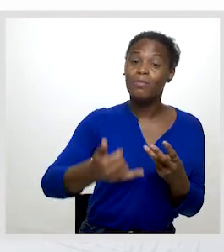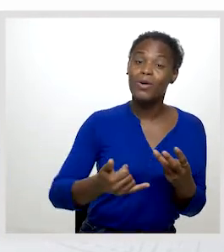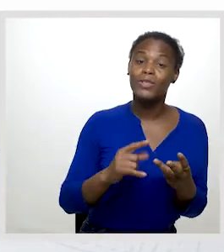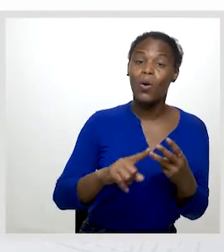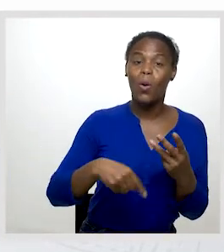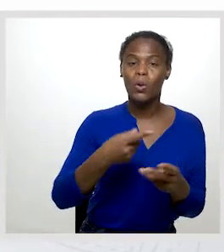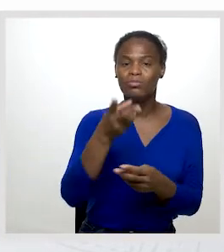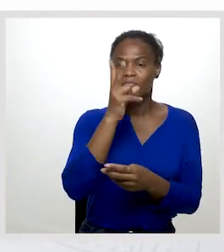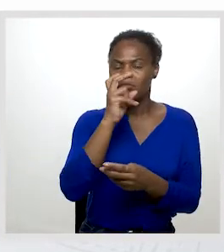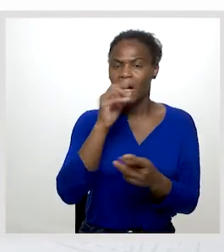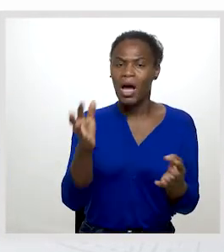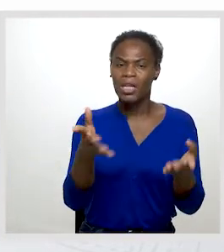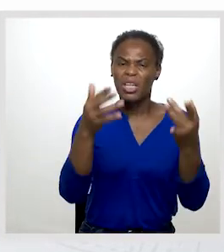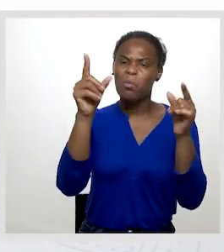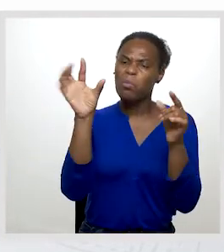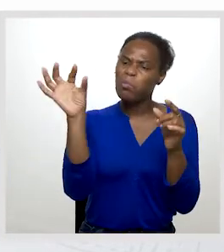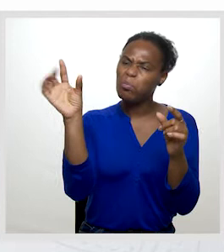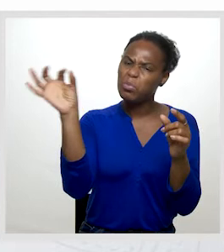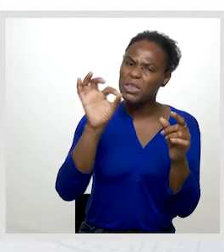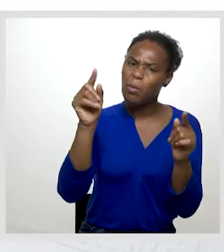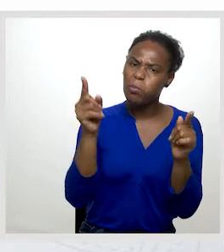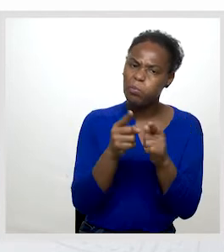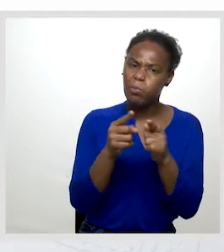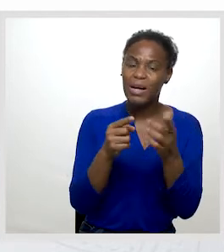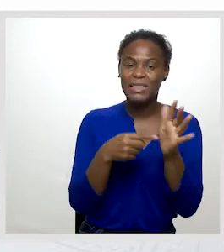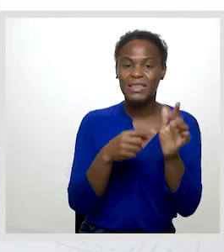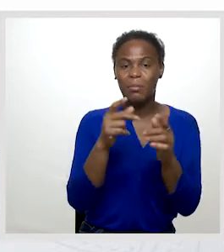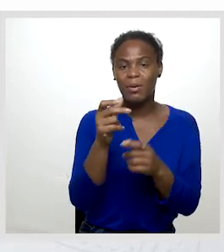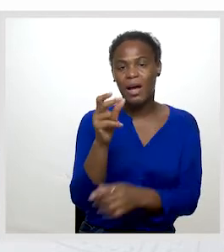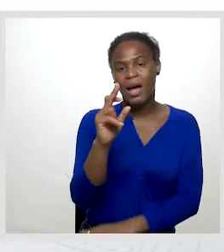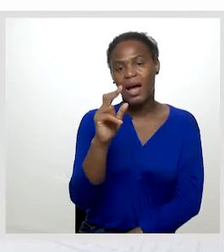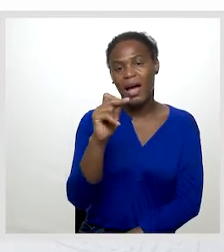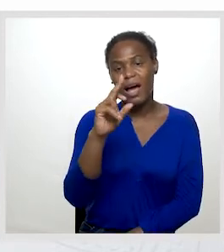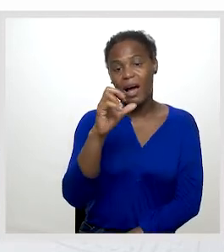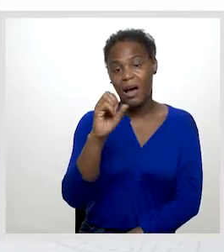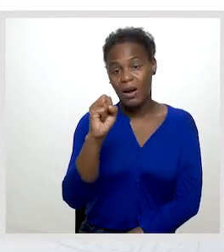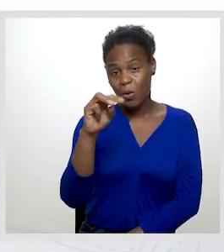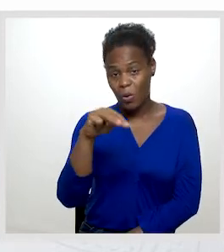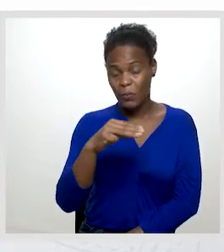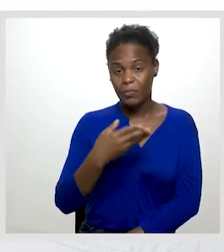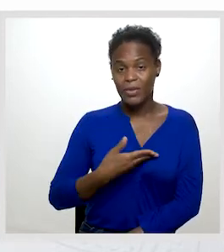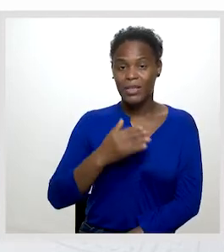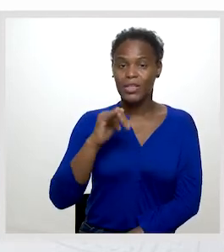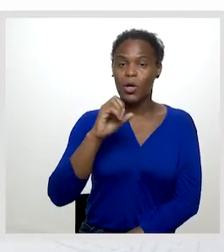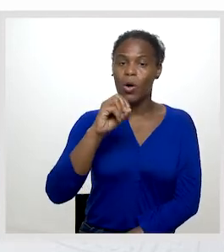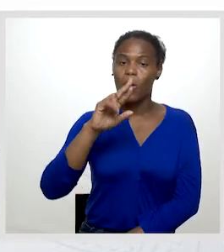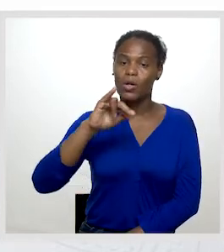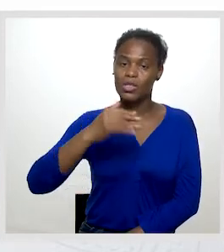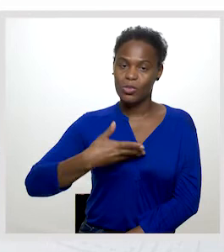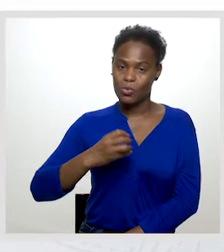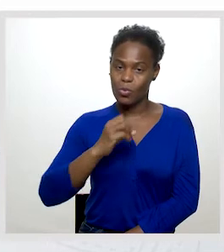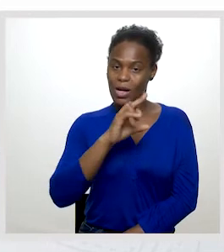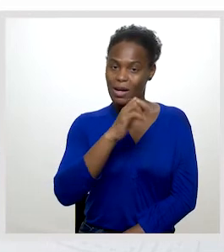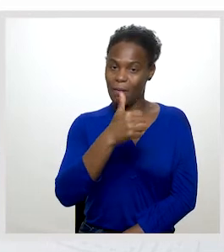outros gases ocupam pequenas percentagens, nesse caso do argão, dióxido de carbono e o vapor de